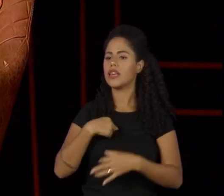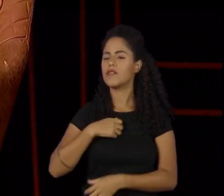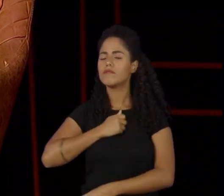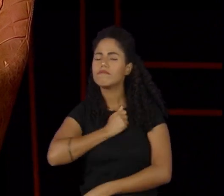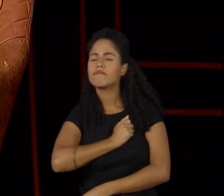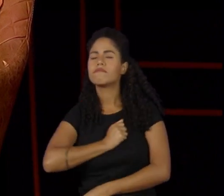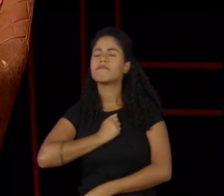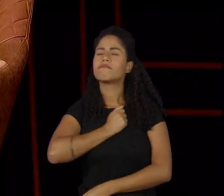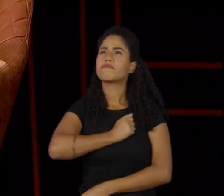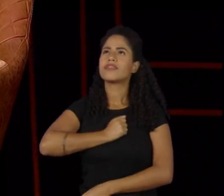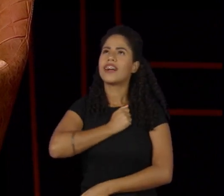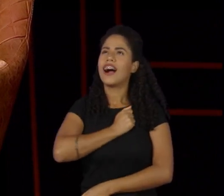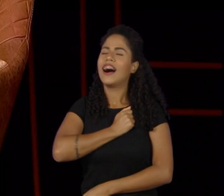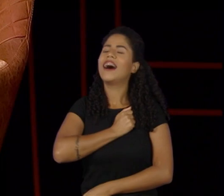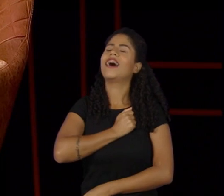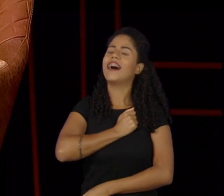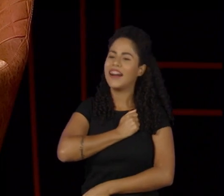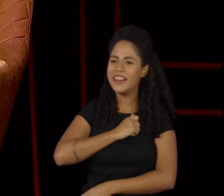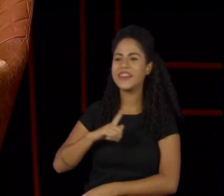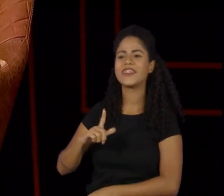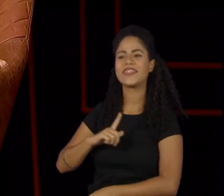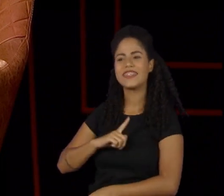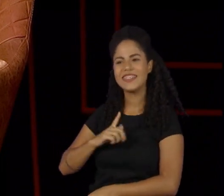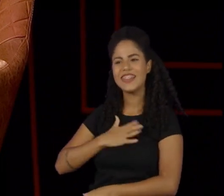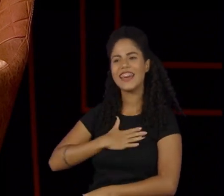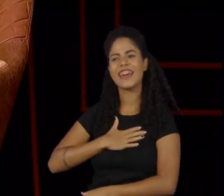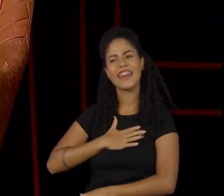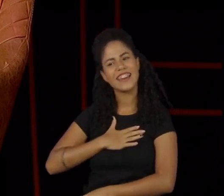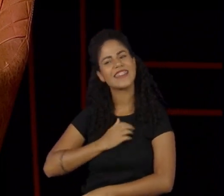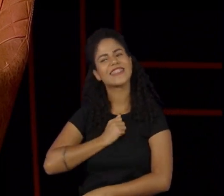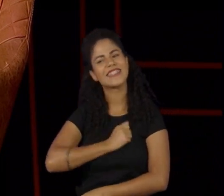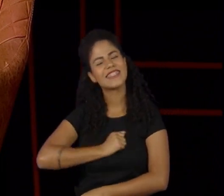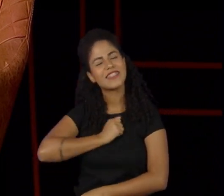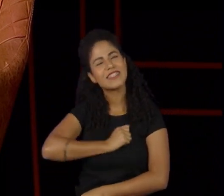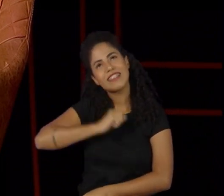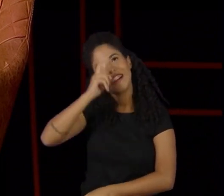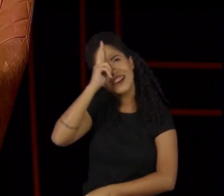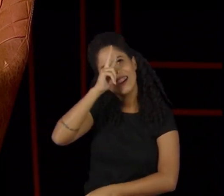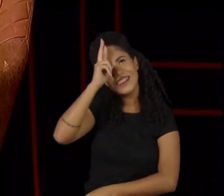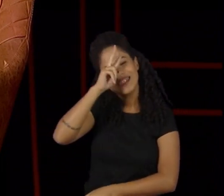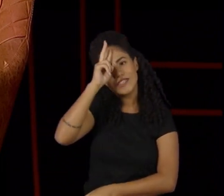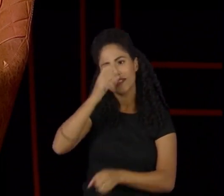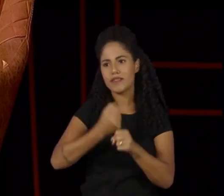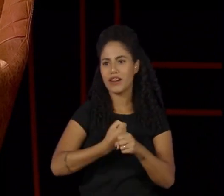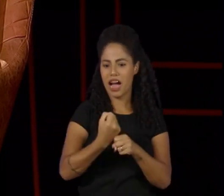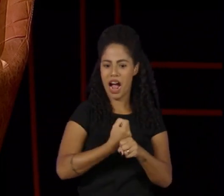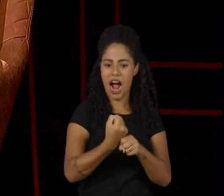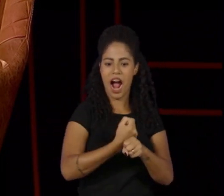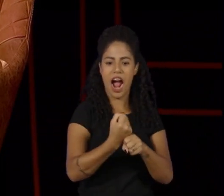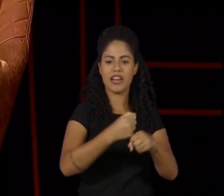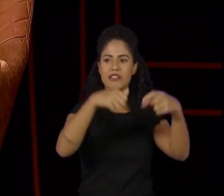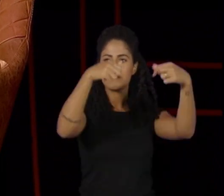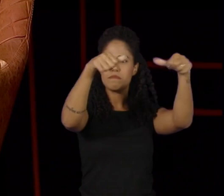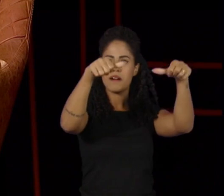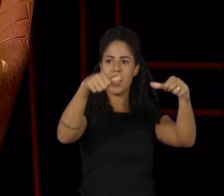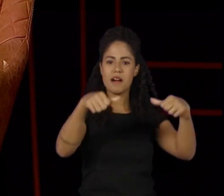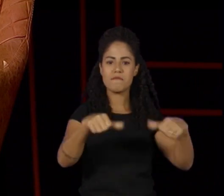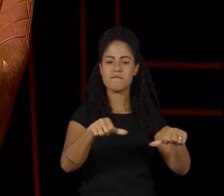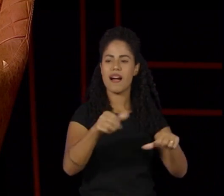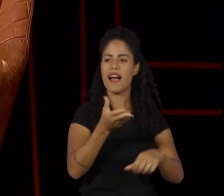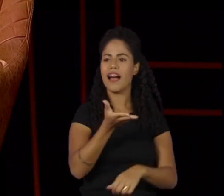saudade daquele tempo. Falamos aqui quase agora. Exato. Vivíamos de bilheteria, 1 ano e meio em